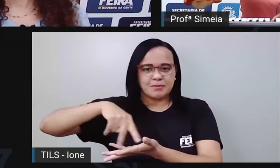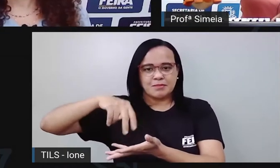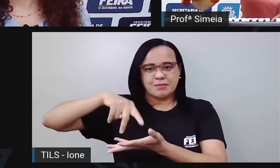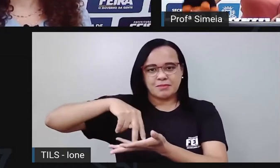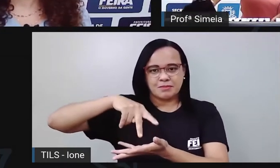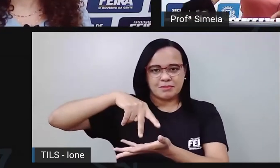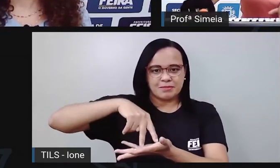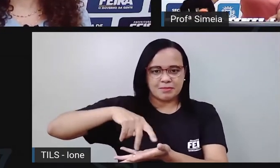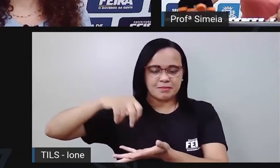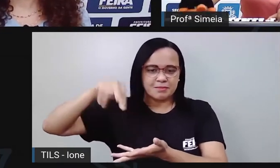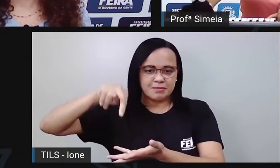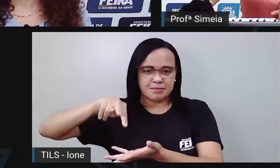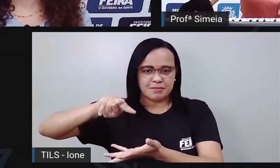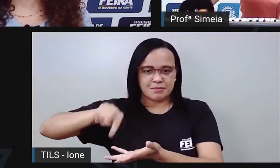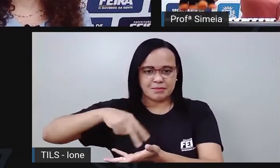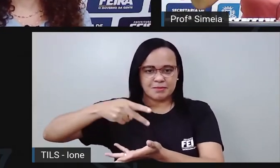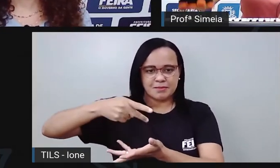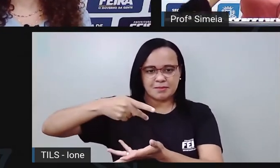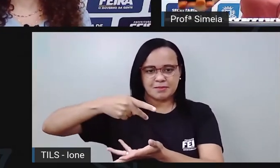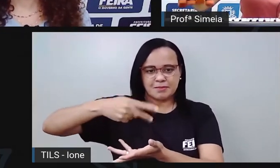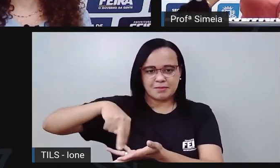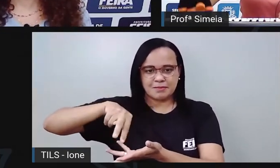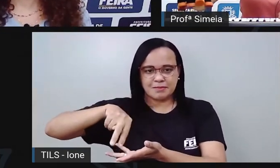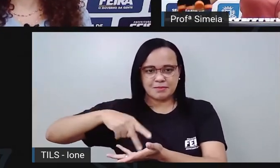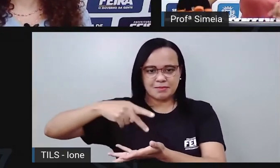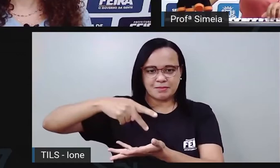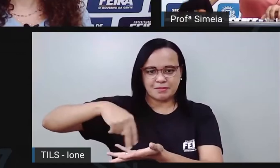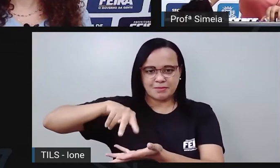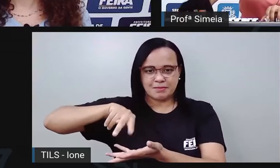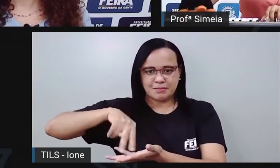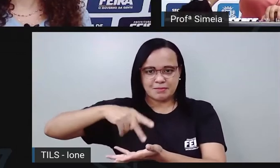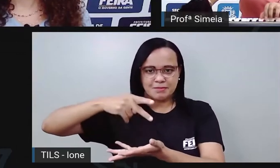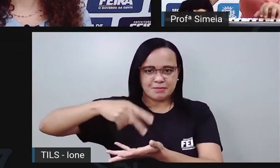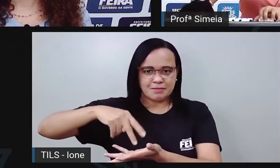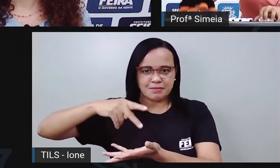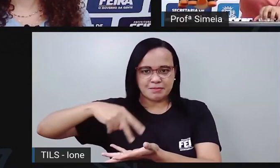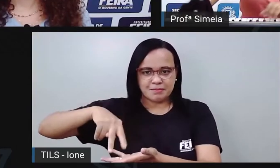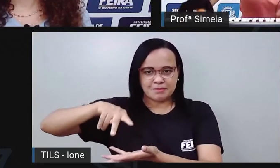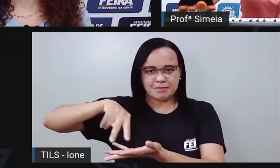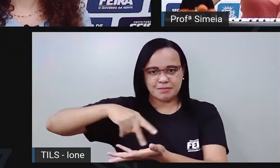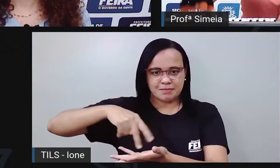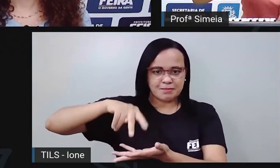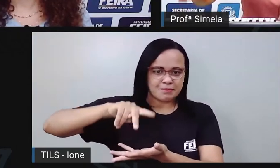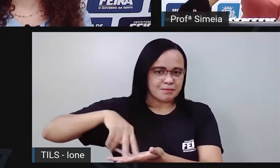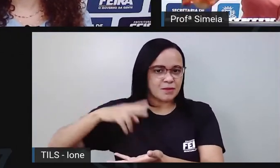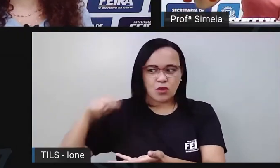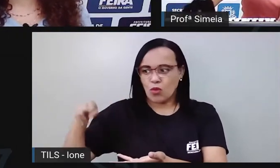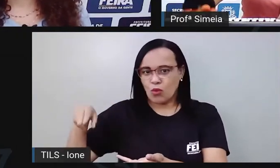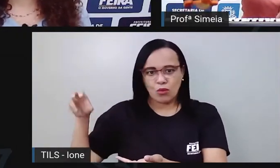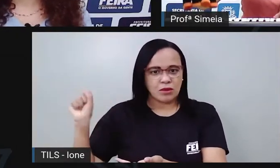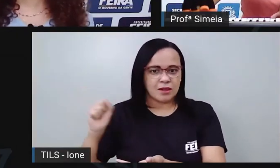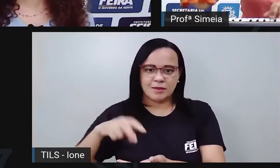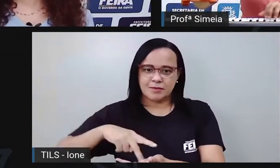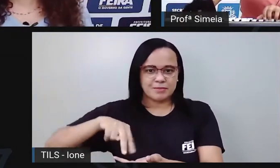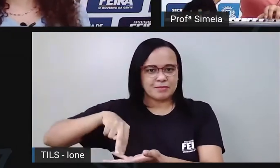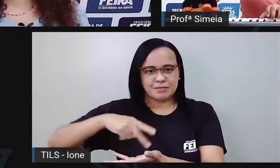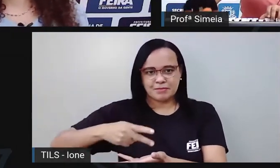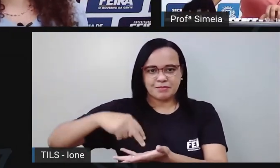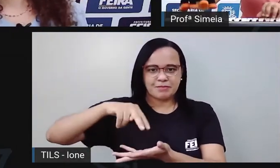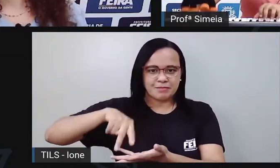batendo a perna para lá e para cá eu nunca vi uma aranha essa parte amor